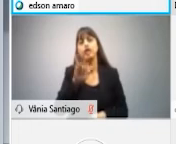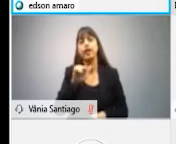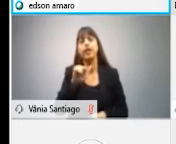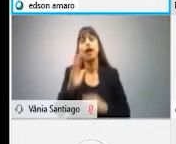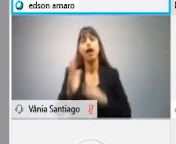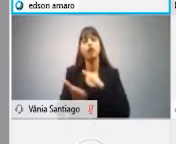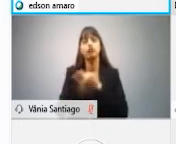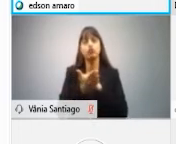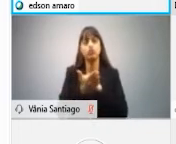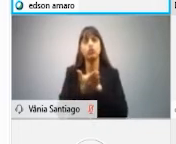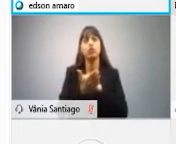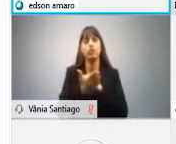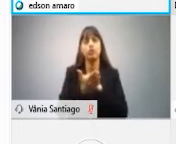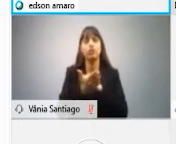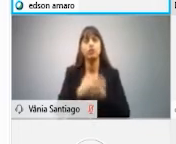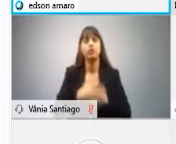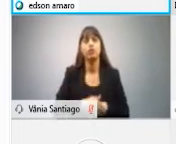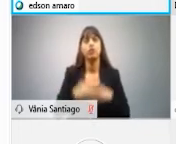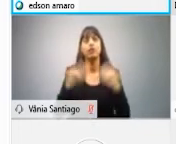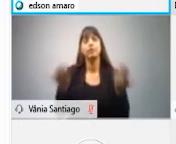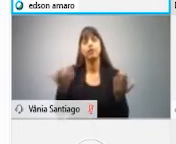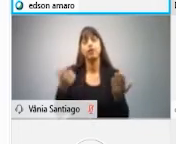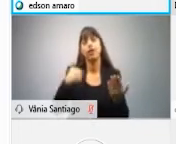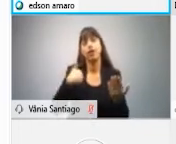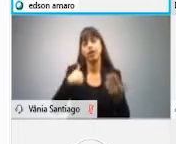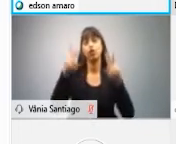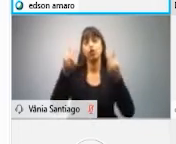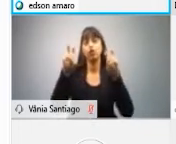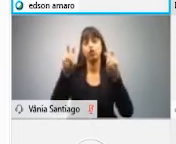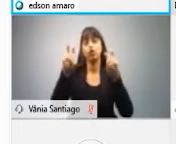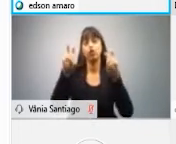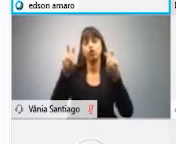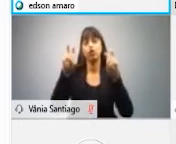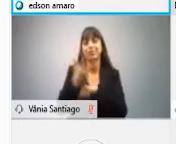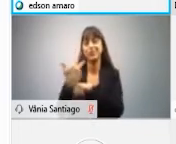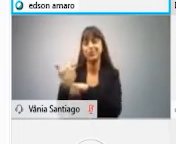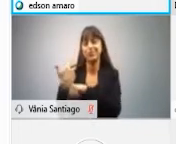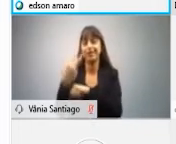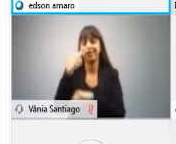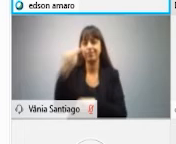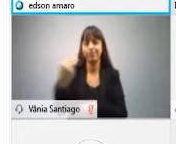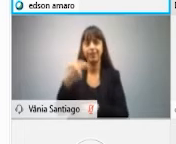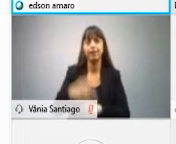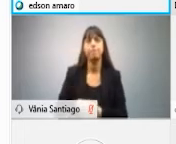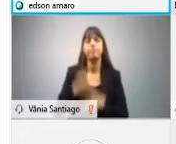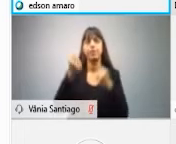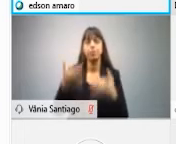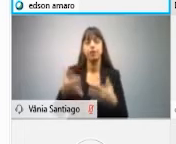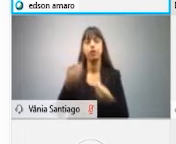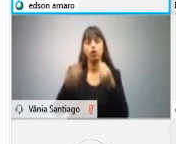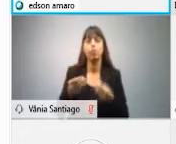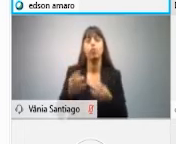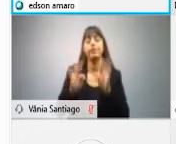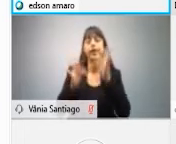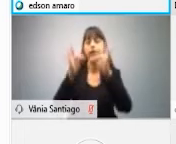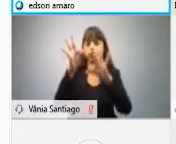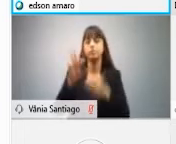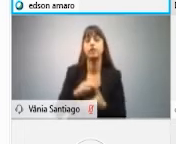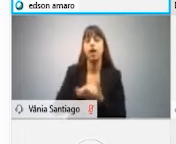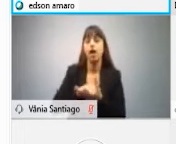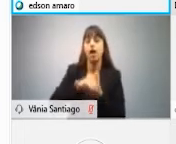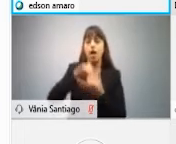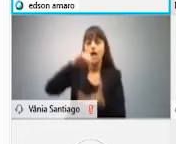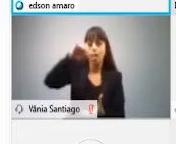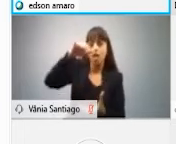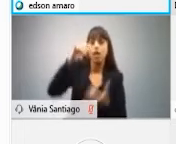Bom, então, como eu estava mudando de tópico, a gente falou muito de tecnologia, volume de dados, inteligência artificial, isso tudo envolve um